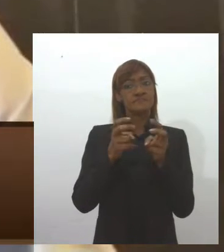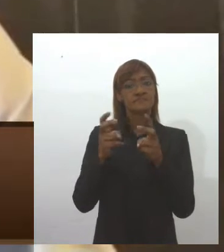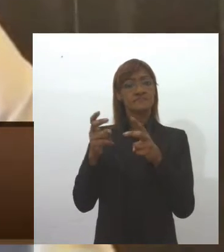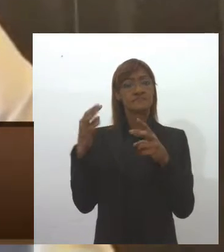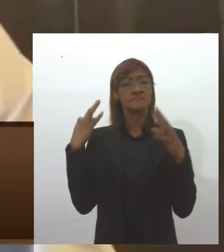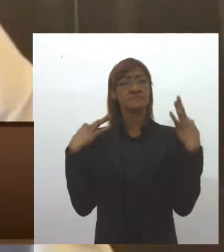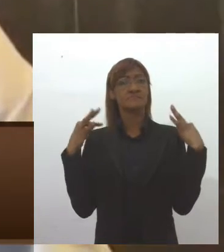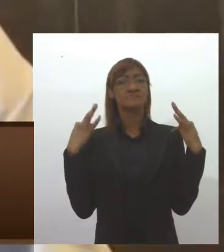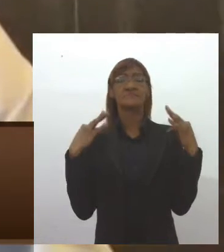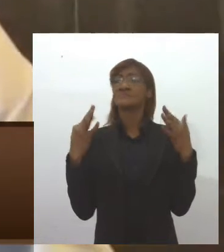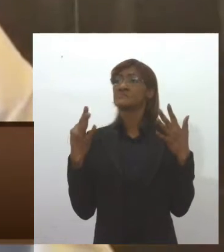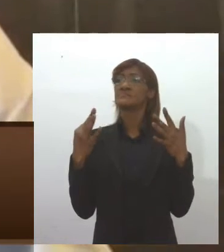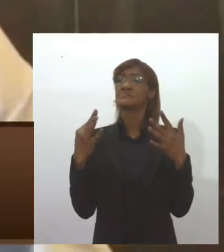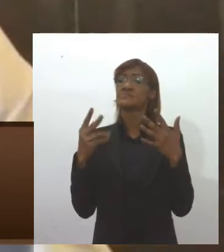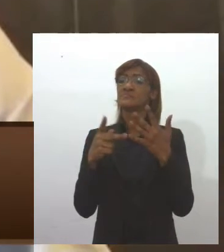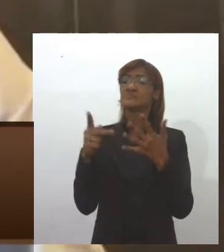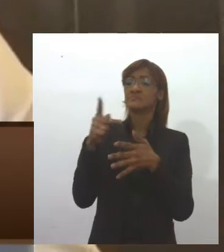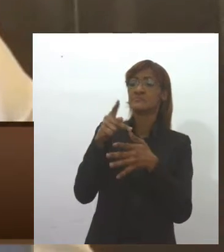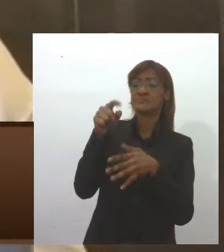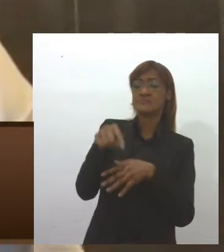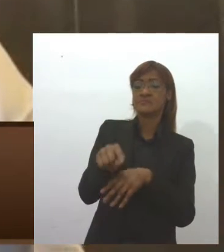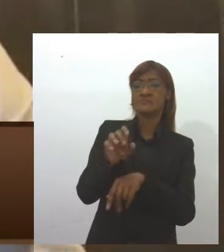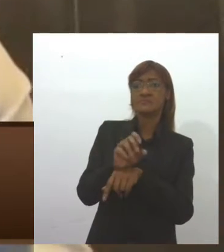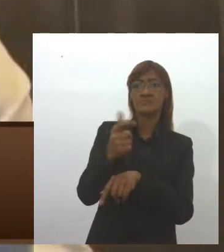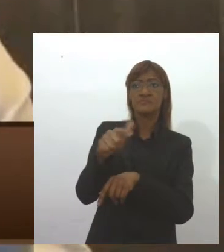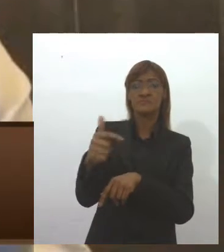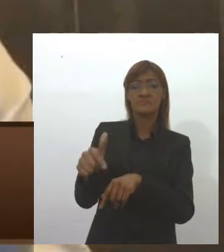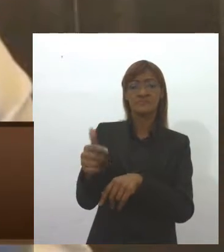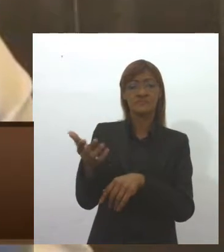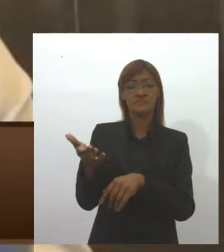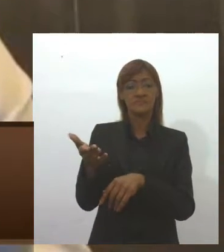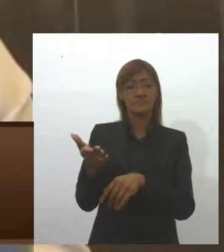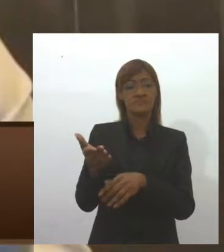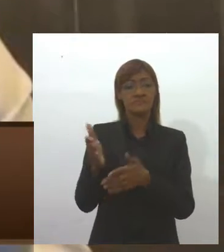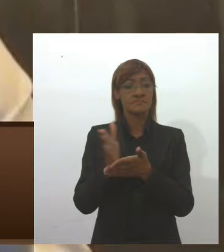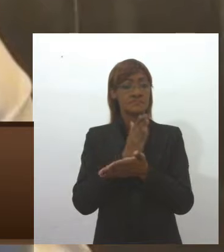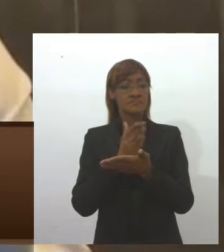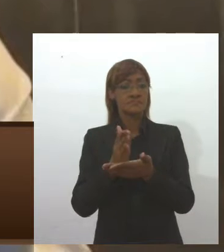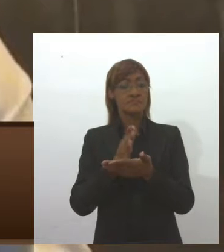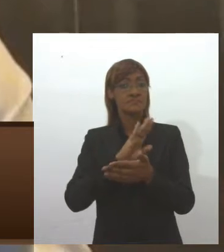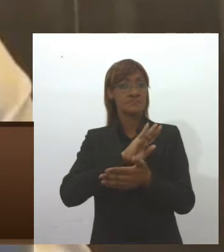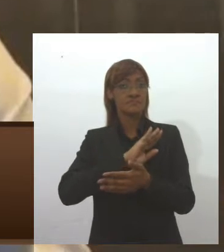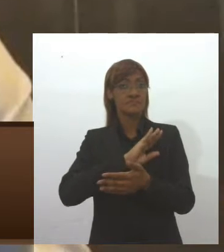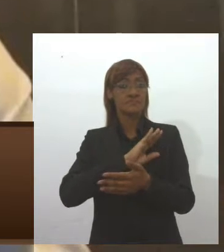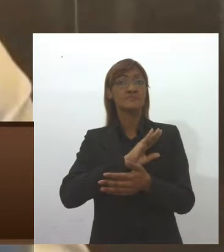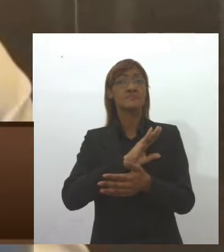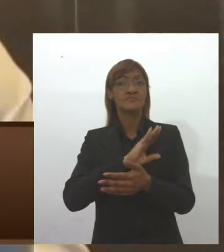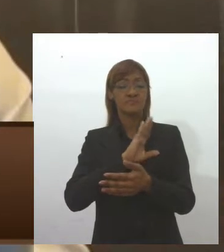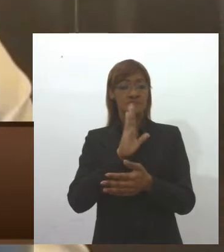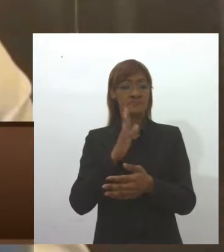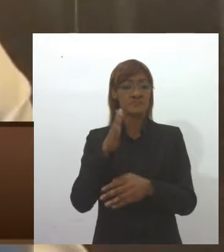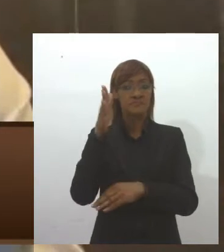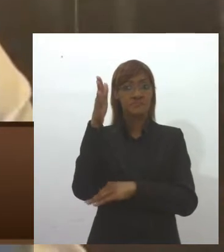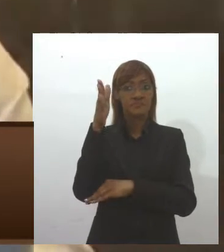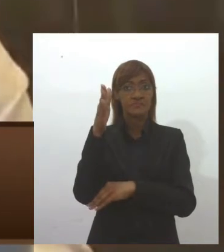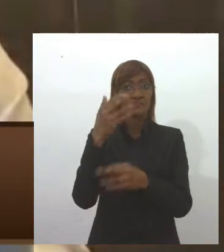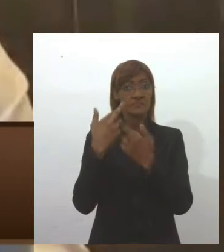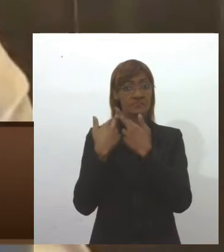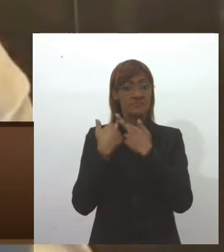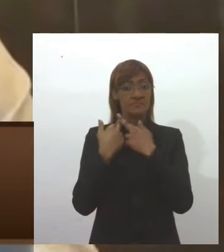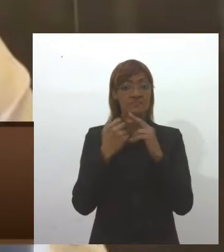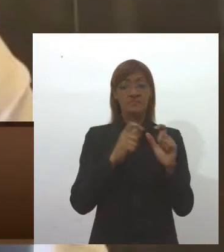como prioridade aqui no nosso estado. Nós temos colegas hoteleiros em outros locais, em